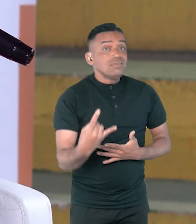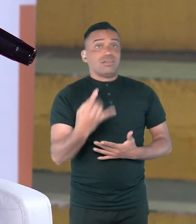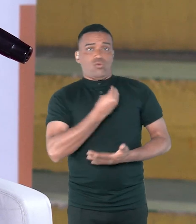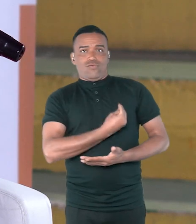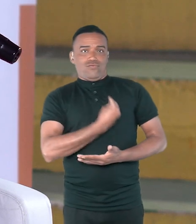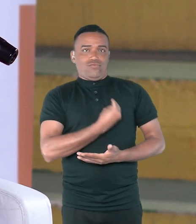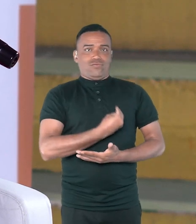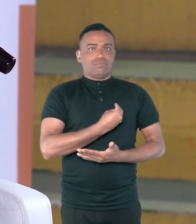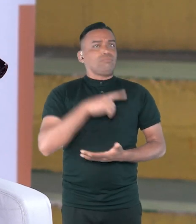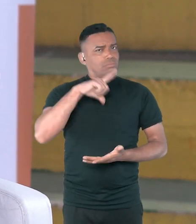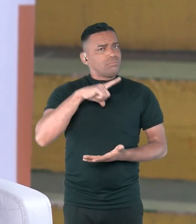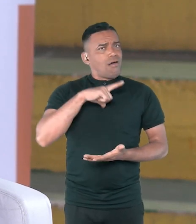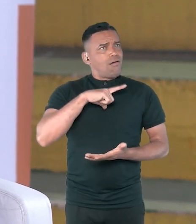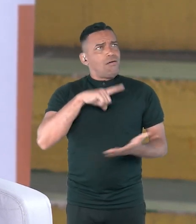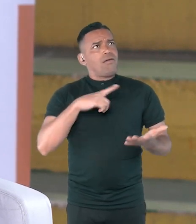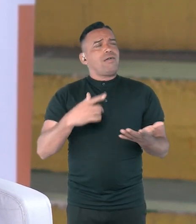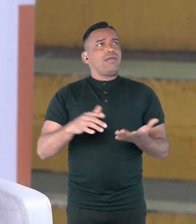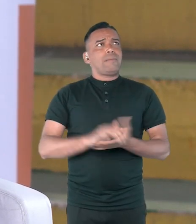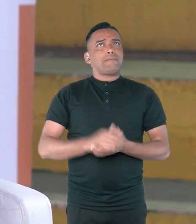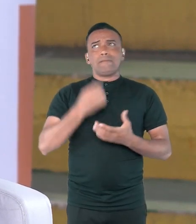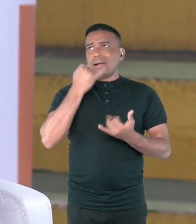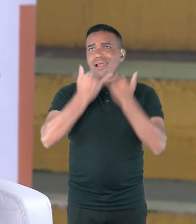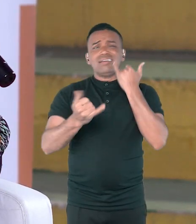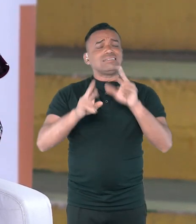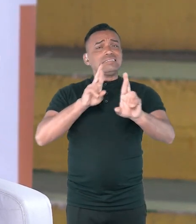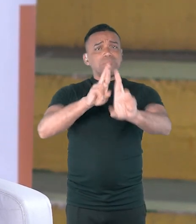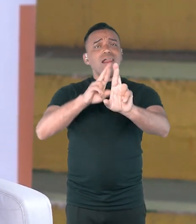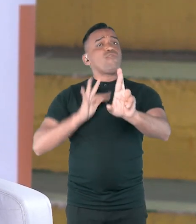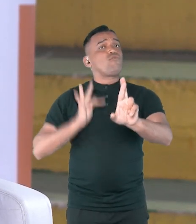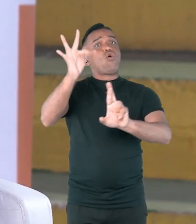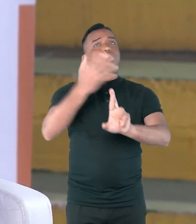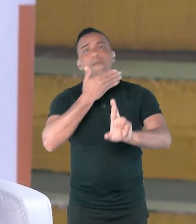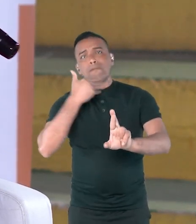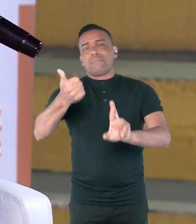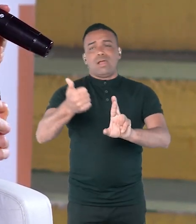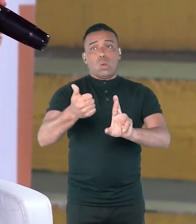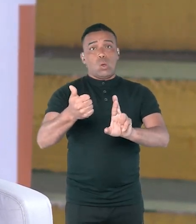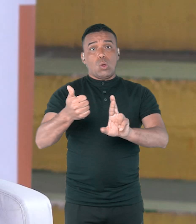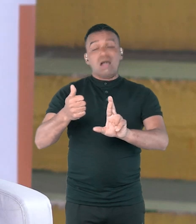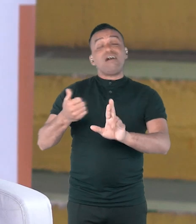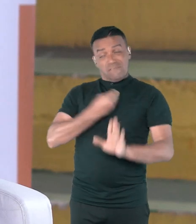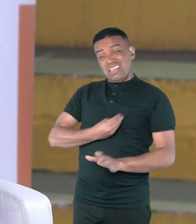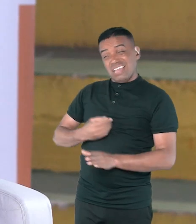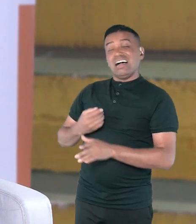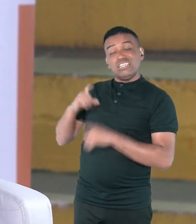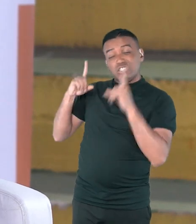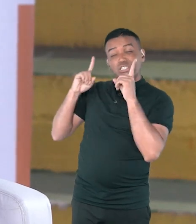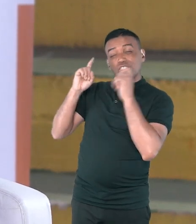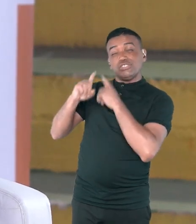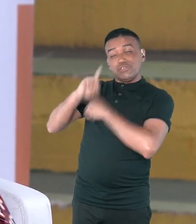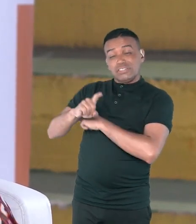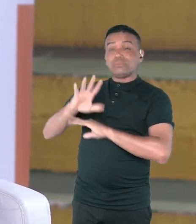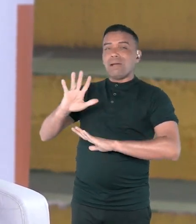estar aqui. A gente tem uma luzinha de esperança, mesmo quando a vida está dura demais.